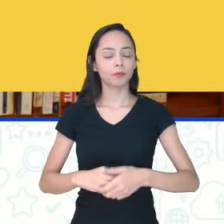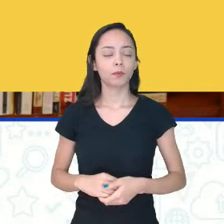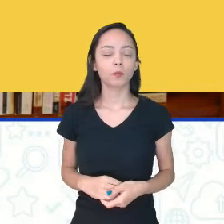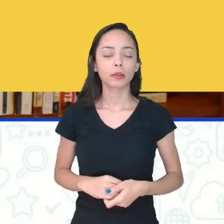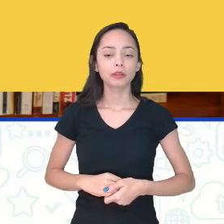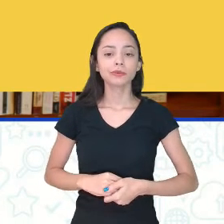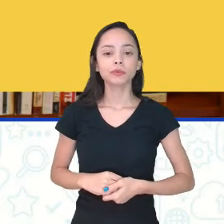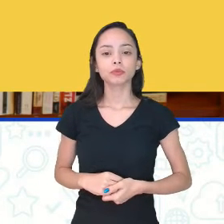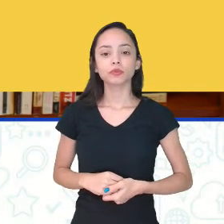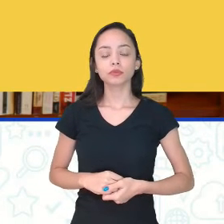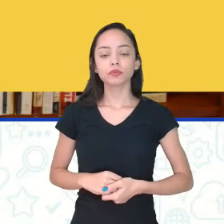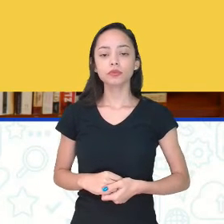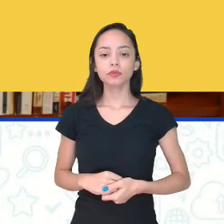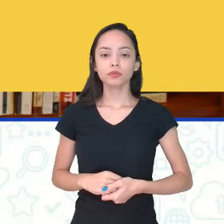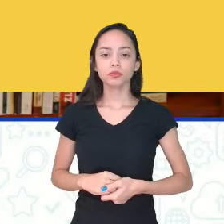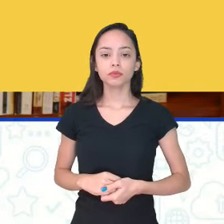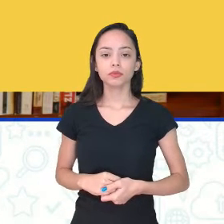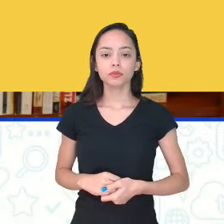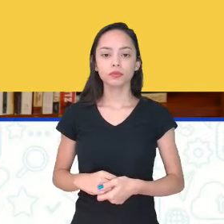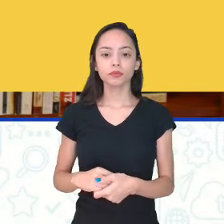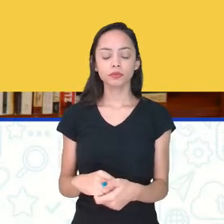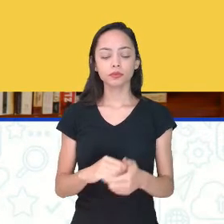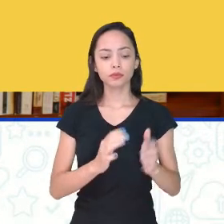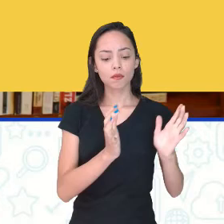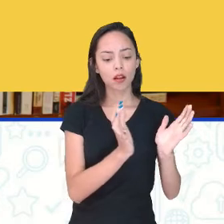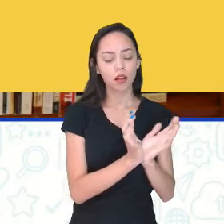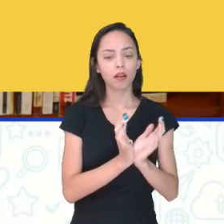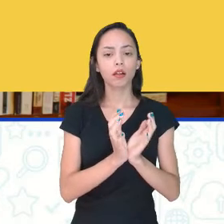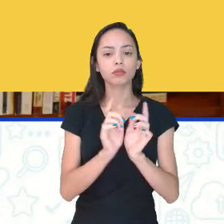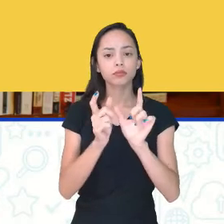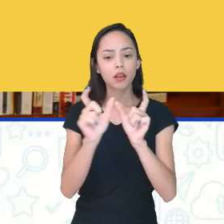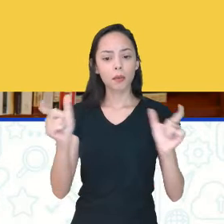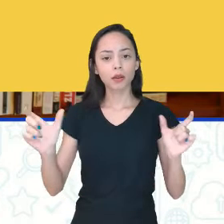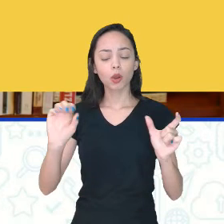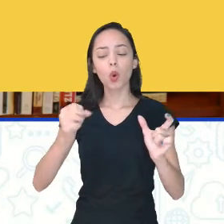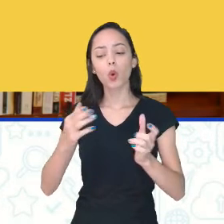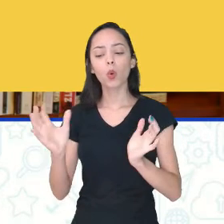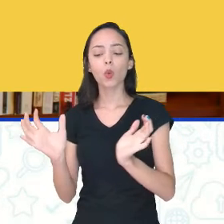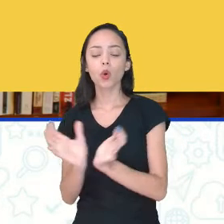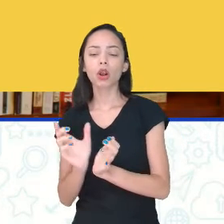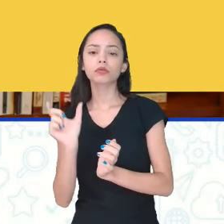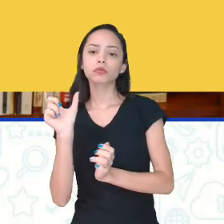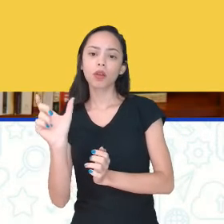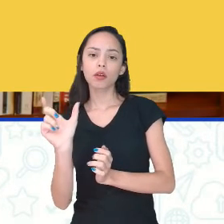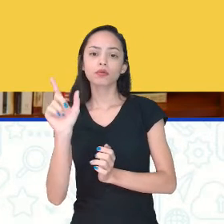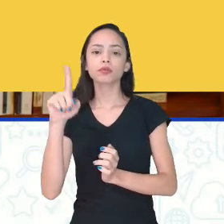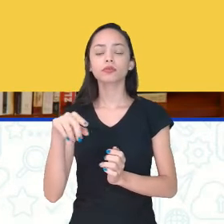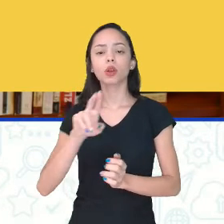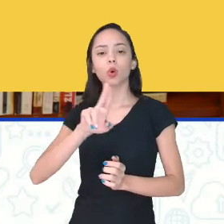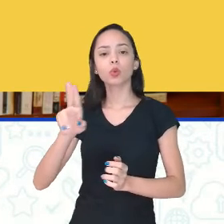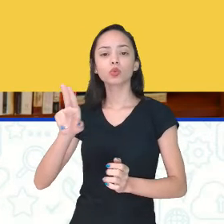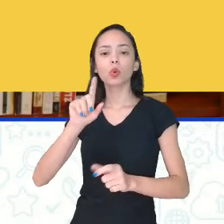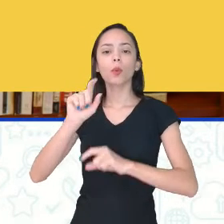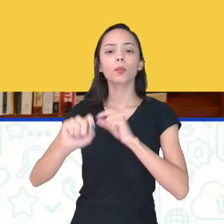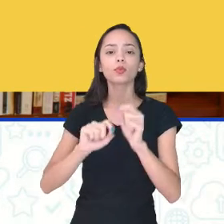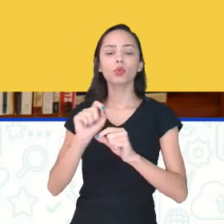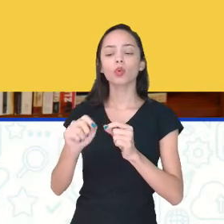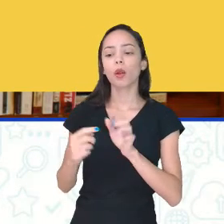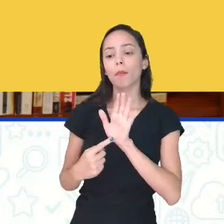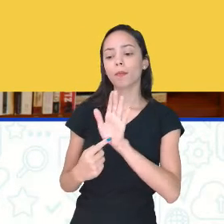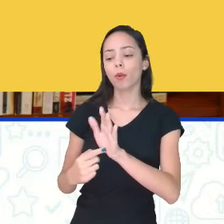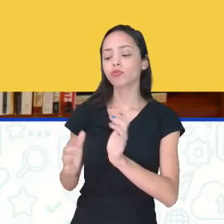Ó, classe gramatical ou classe palavra é o nome dado ao conjunto que classifica uma